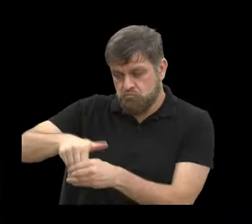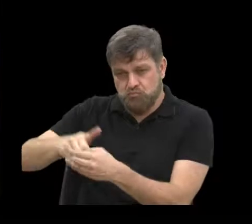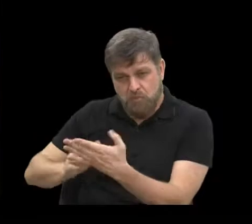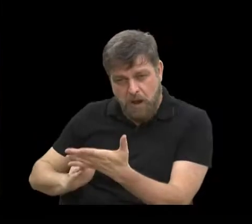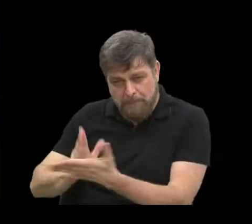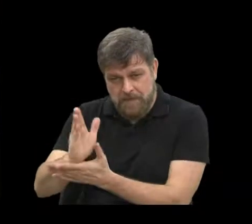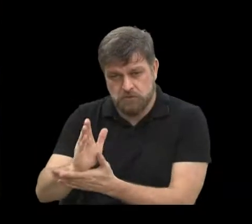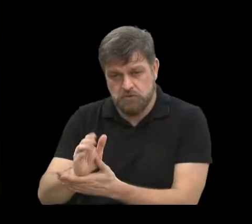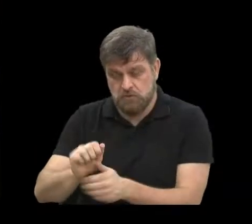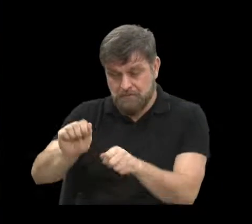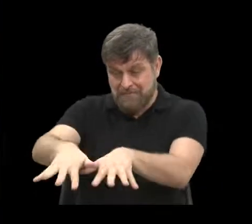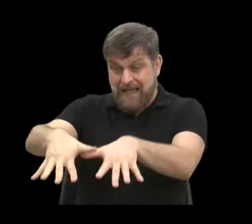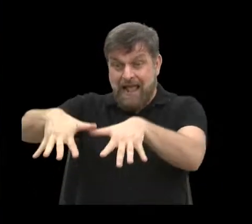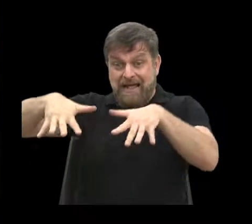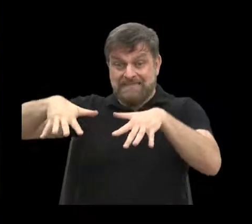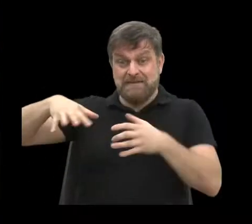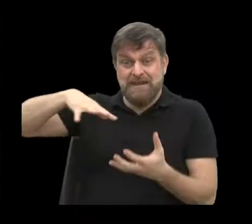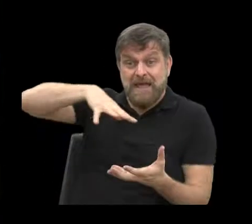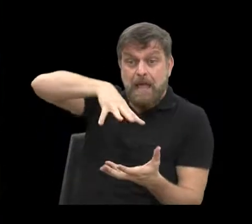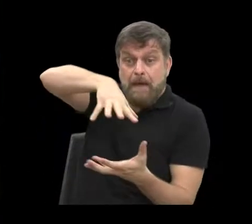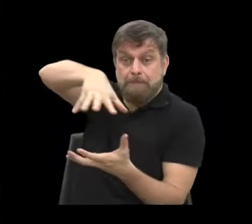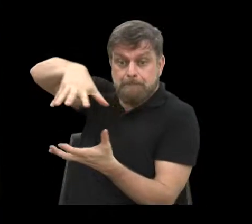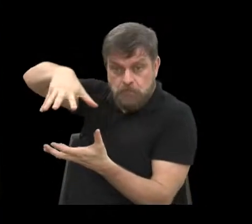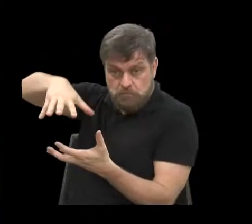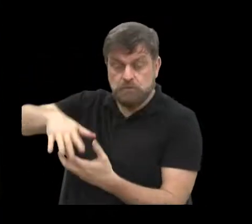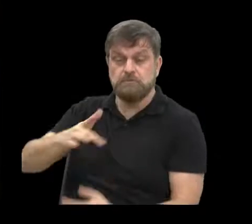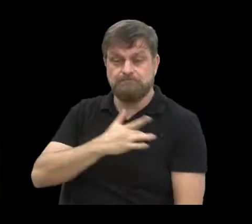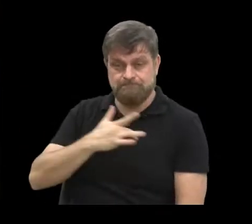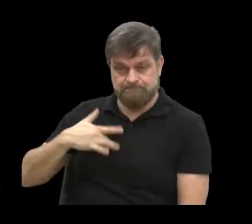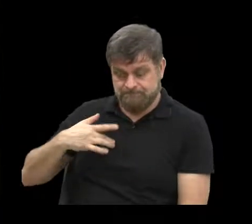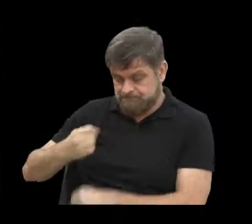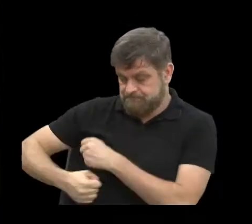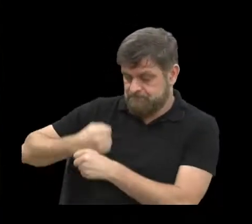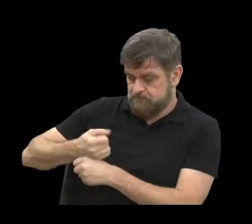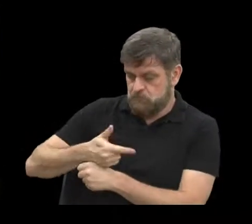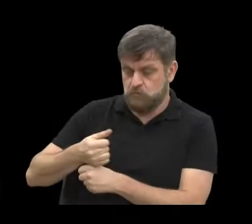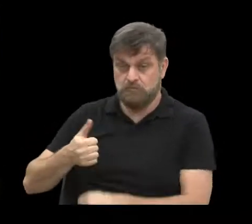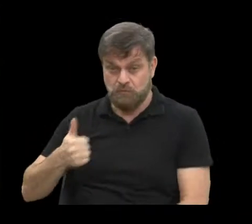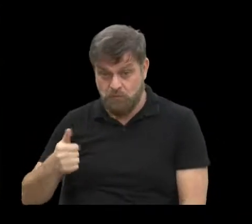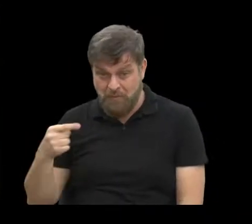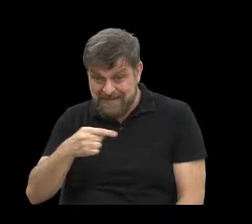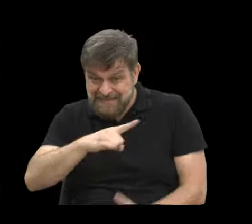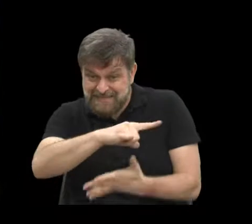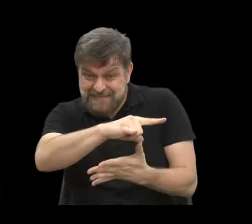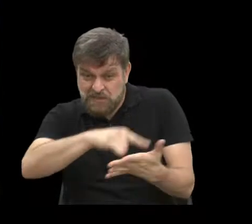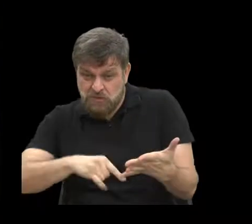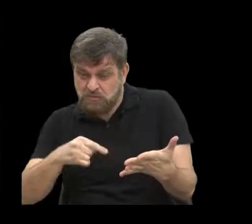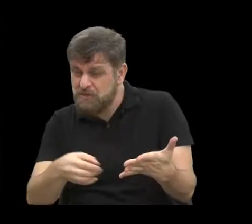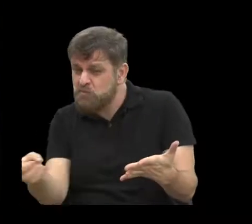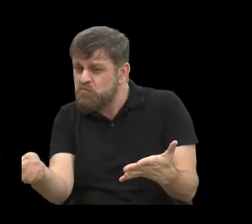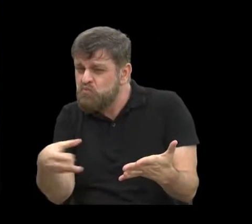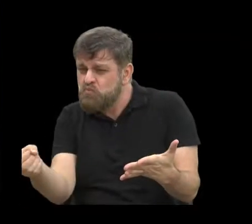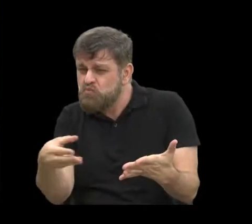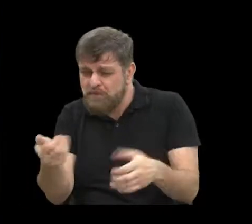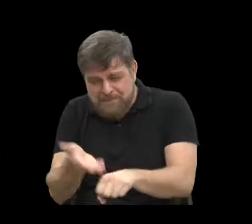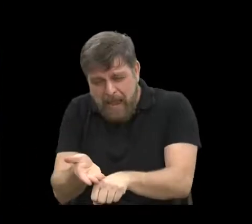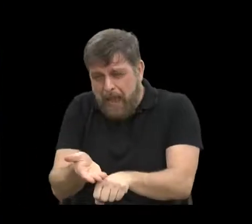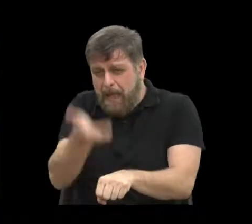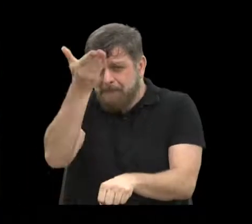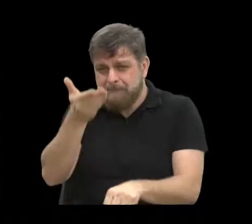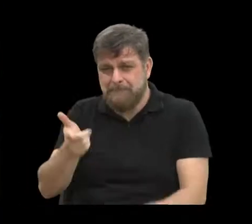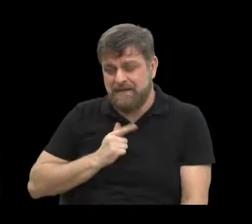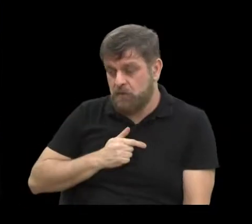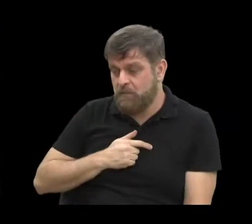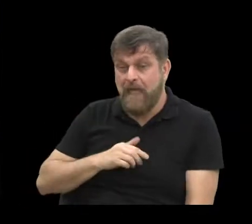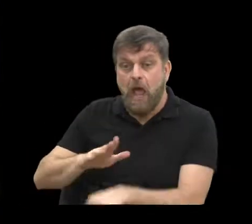numa Assembleia Mundial de Saúde em 2001, tá certo? Então, esse é um documento, ele é muito moderno, ele vai além do